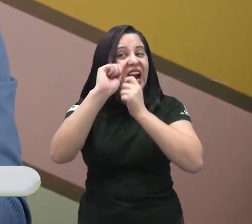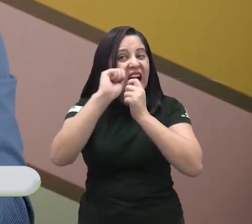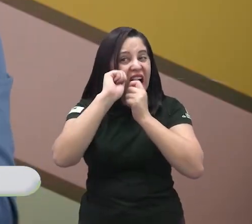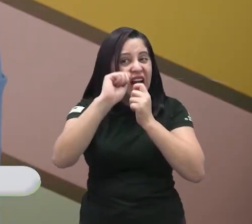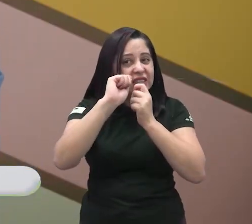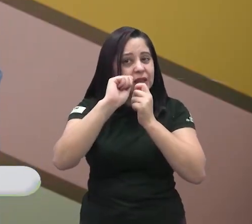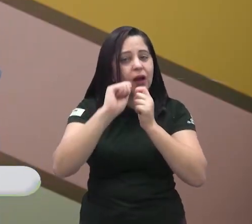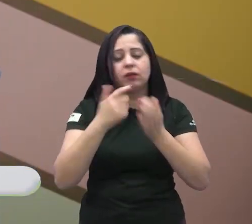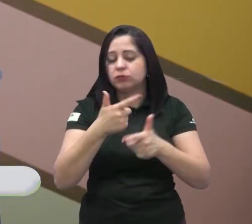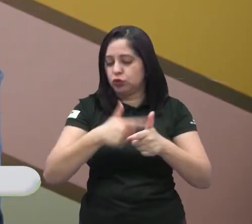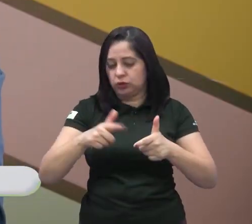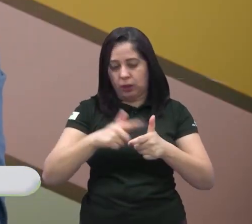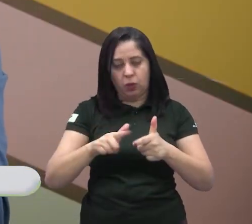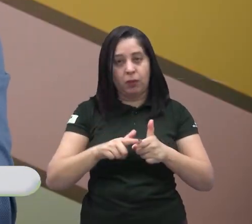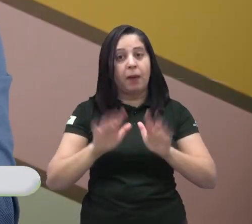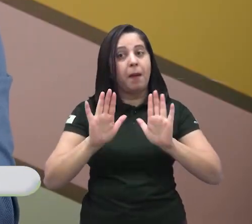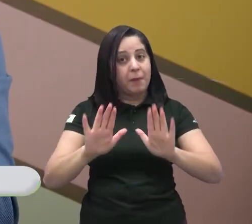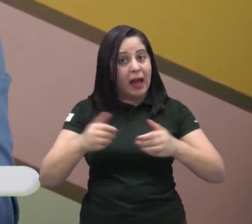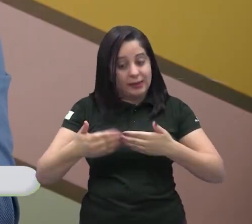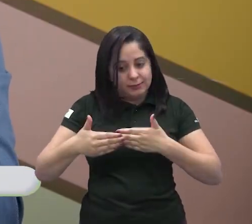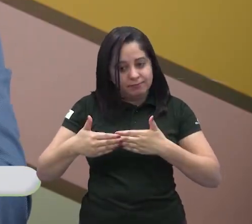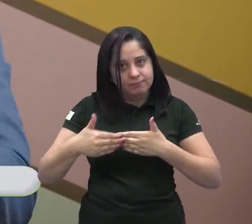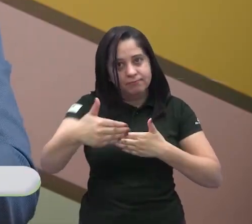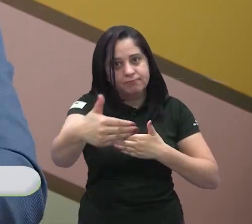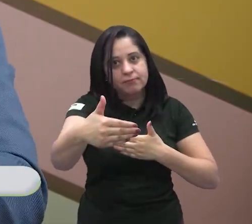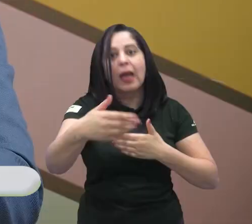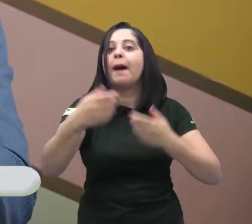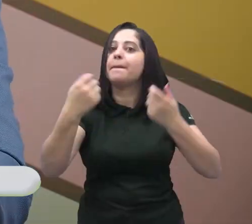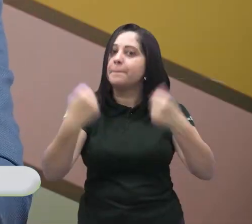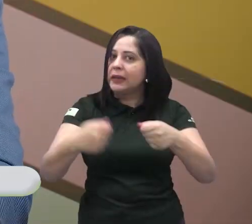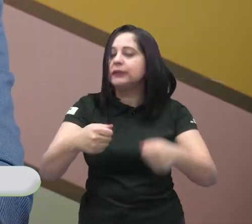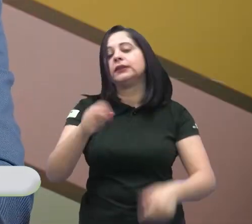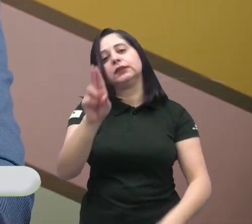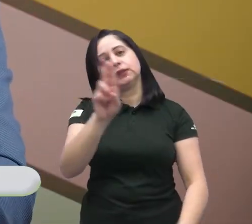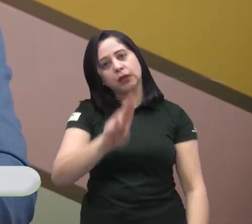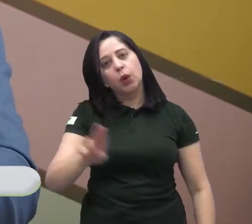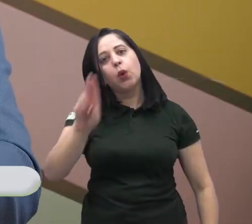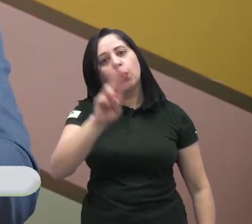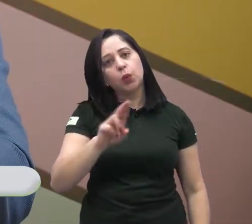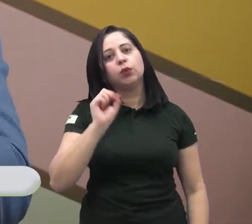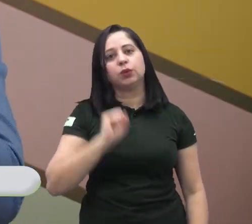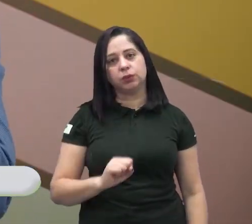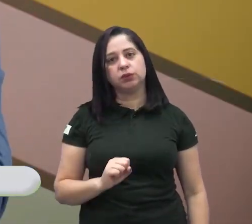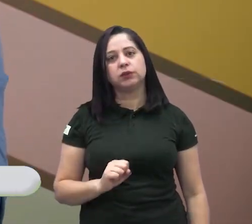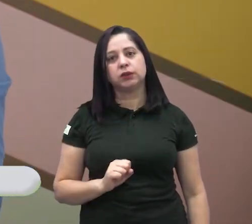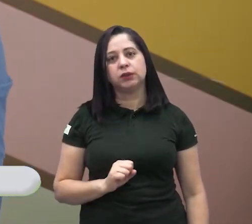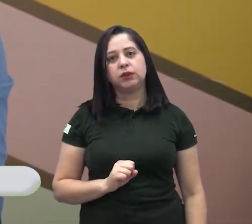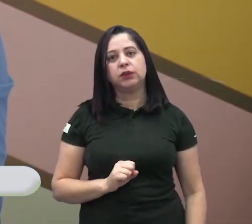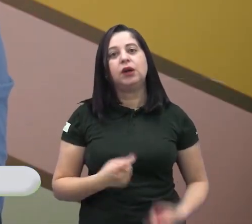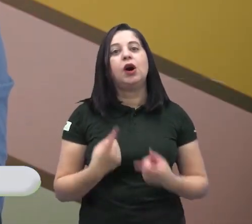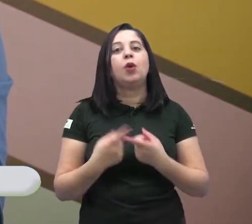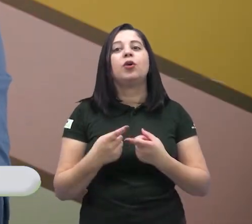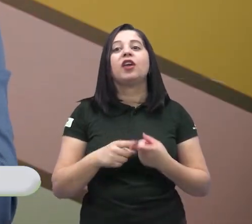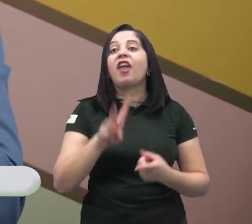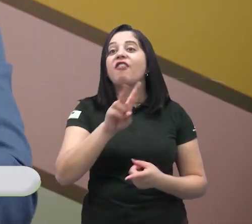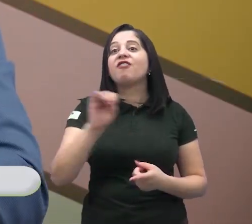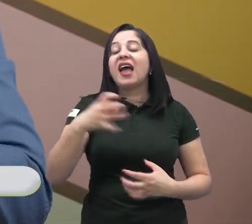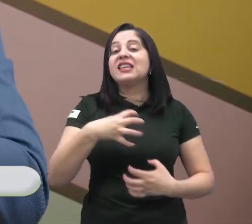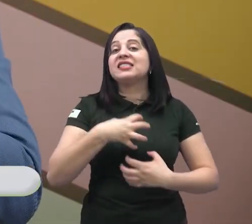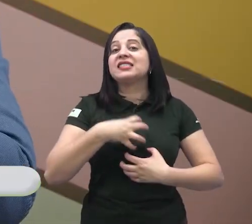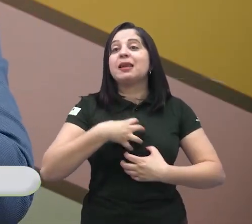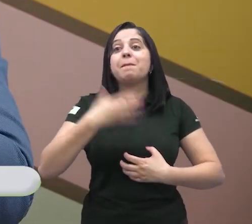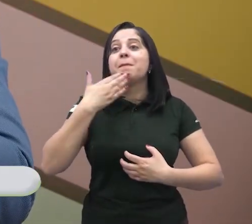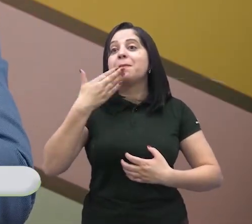hábito, vamos criar esse hábito. A partir do momento que você começa a usar o fio dental, você vai se sentir melhor, você vai ter